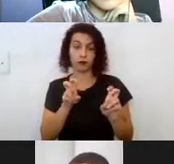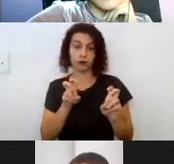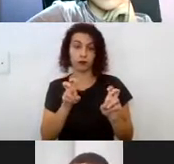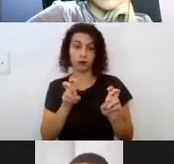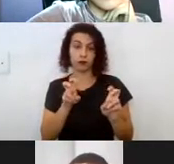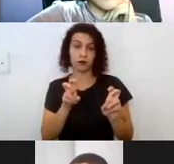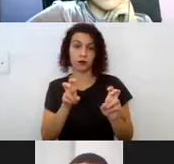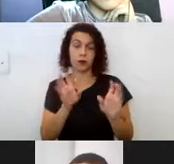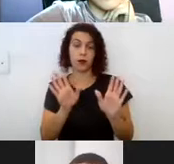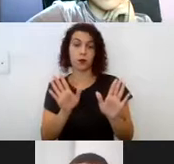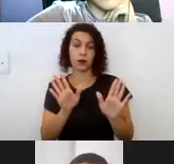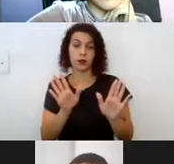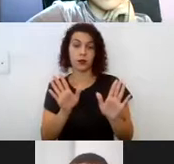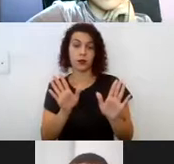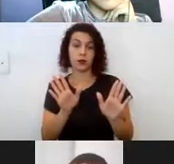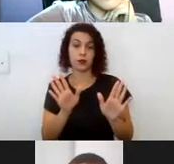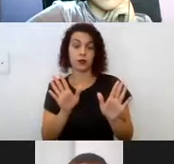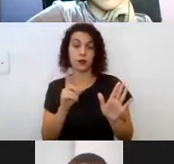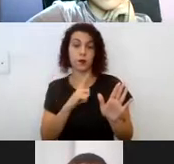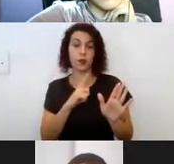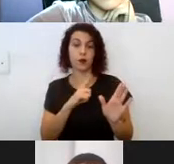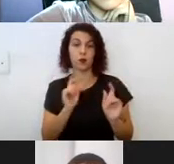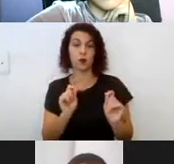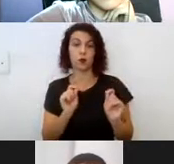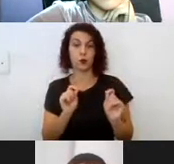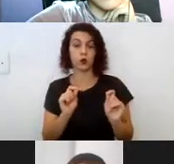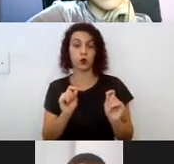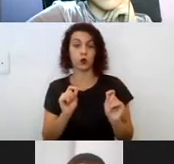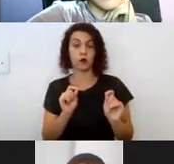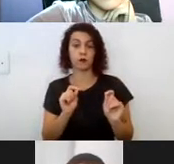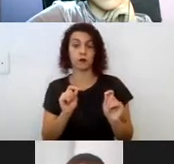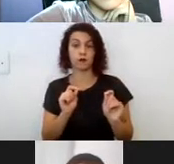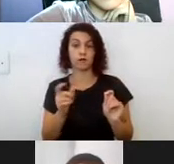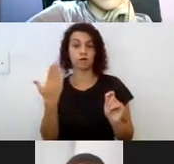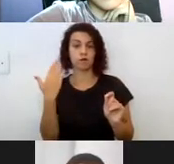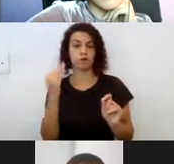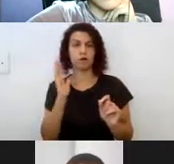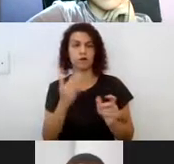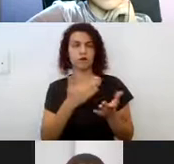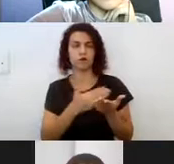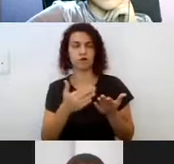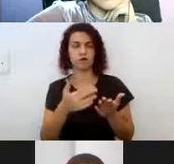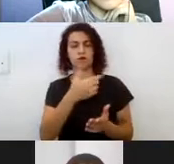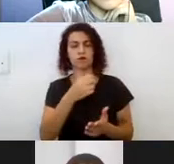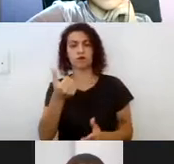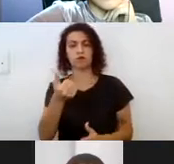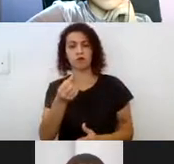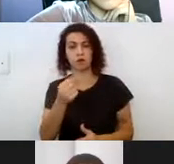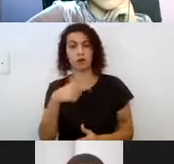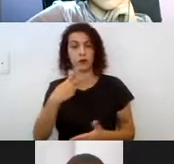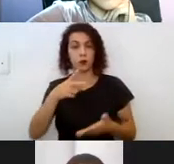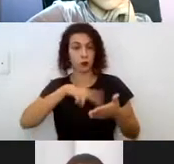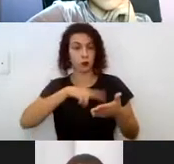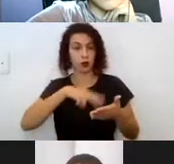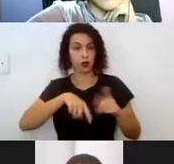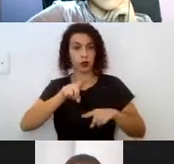mas eu tenho trabalhado com esse conceito de 2016 né eu tava revisitando os meus materiais